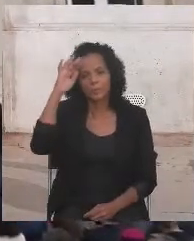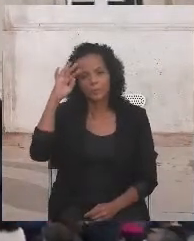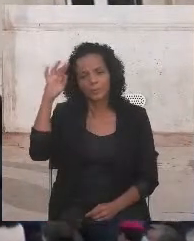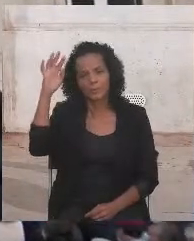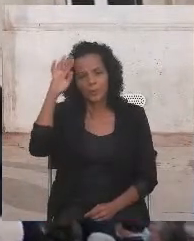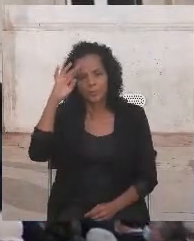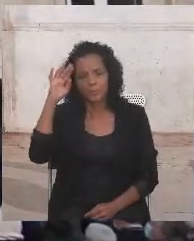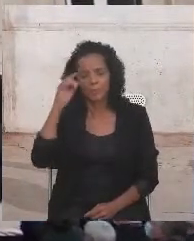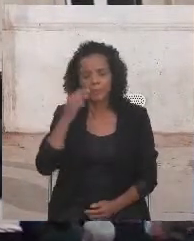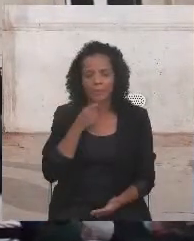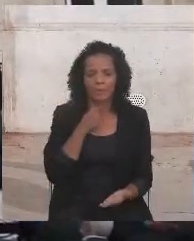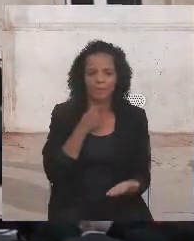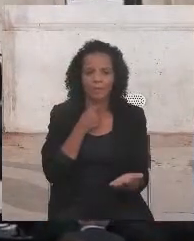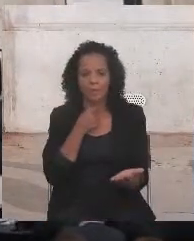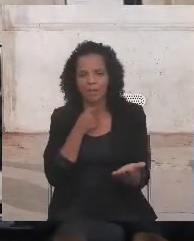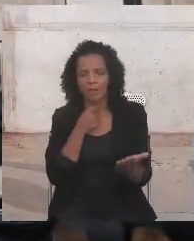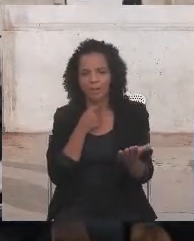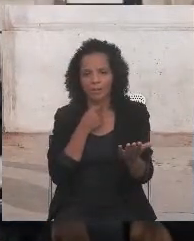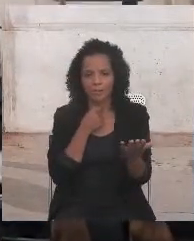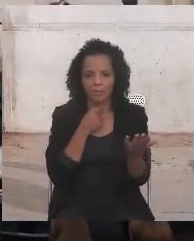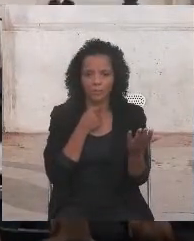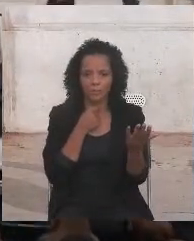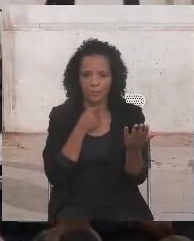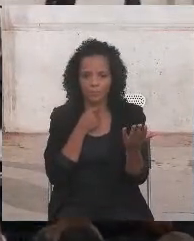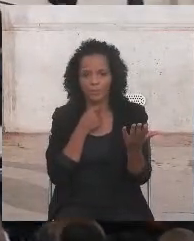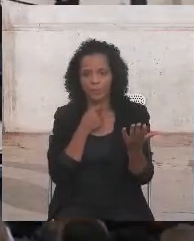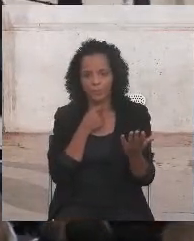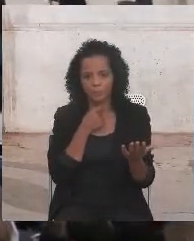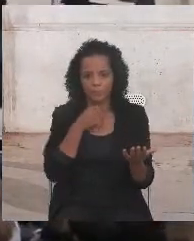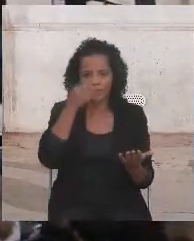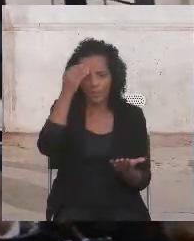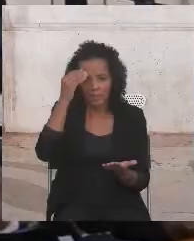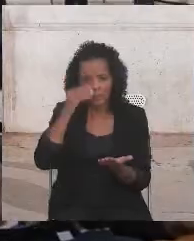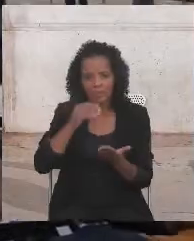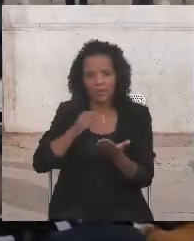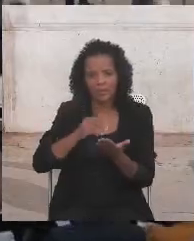o fado que soube inventar,